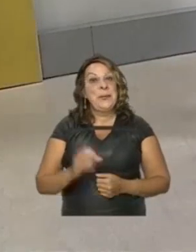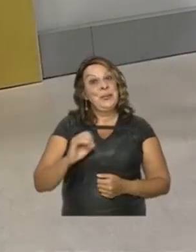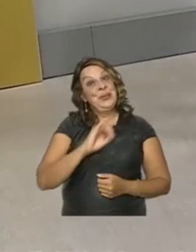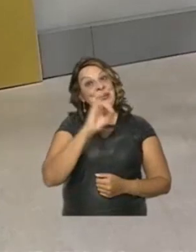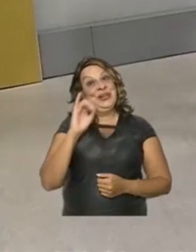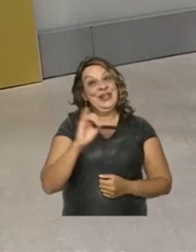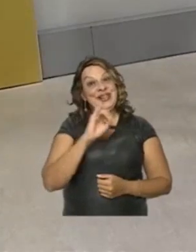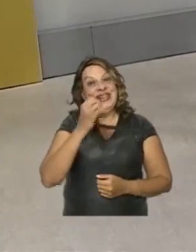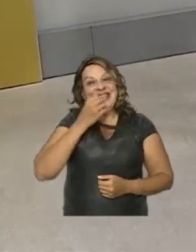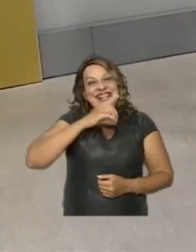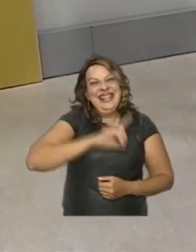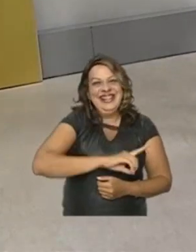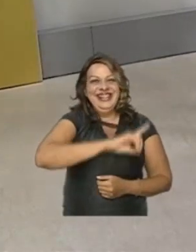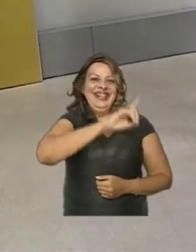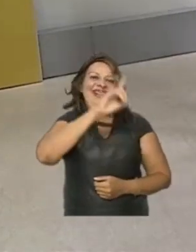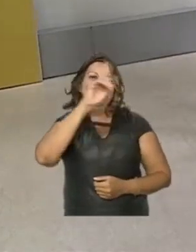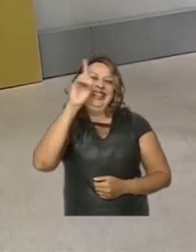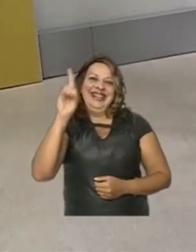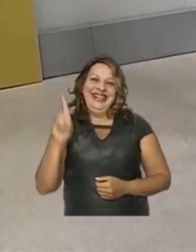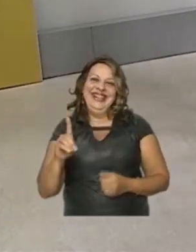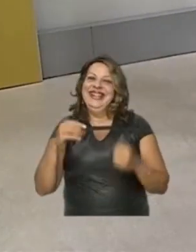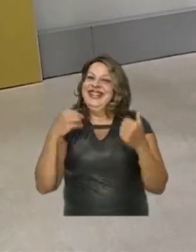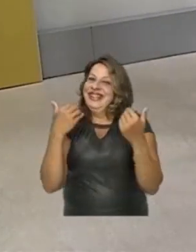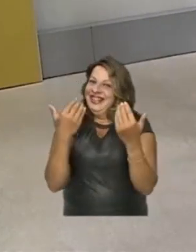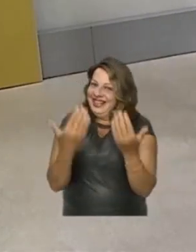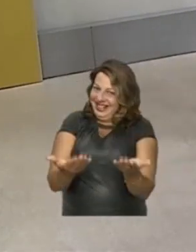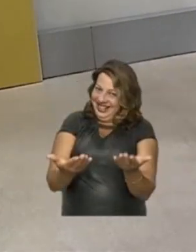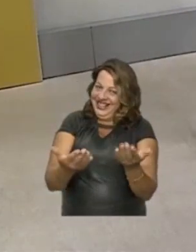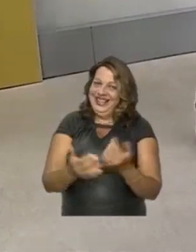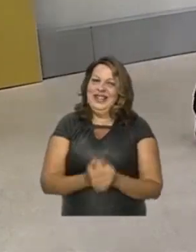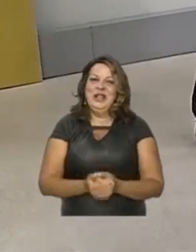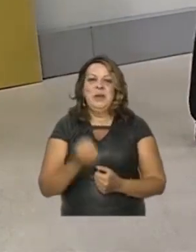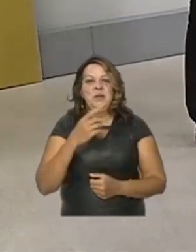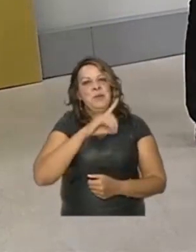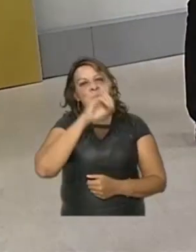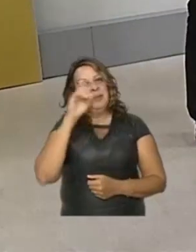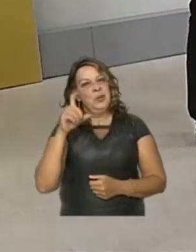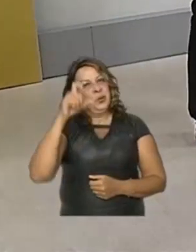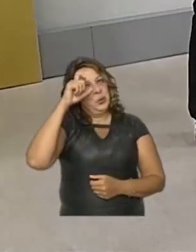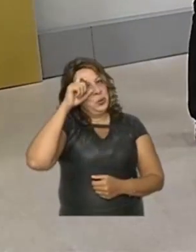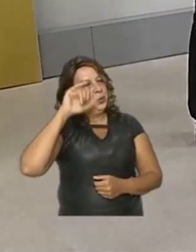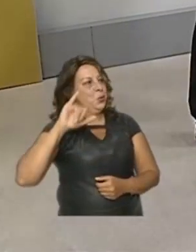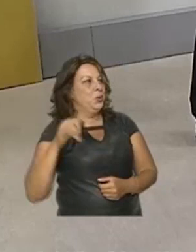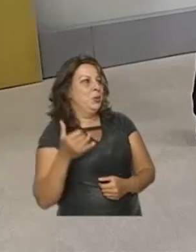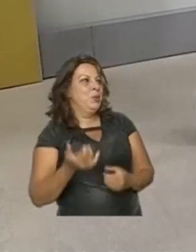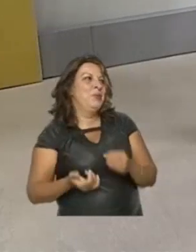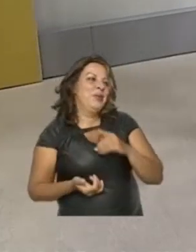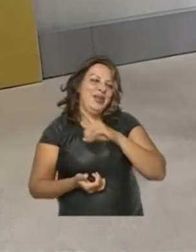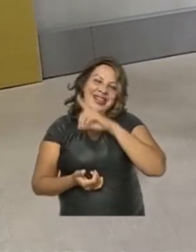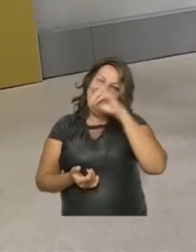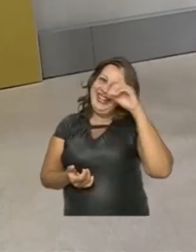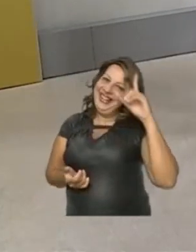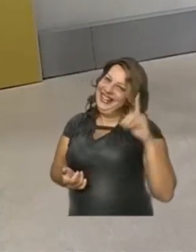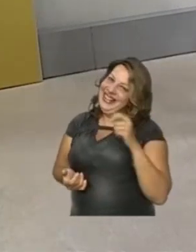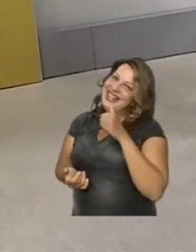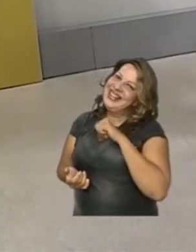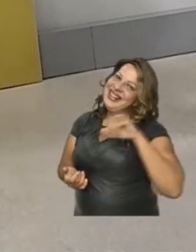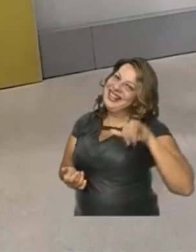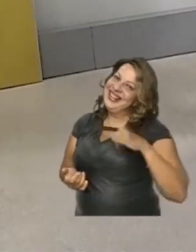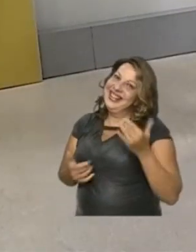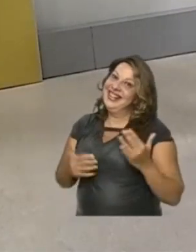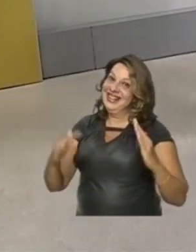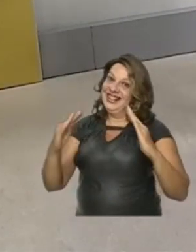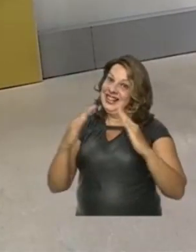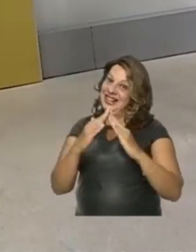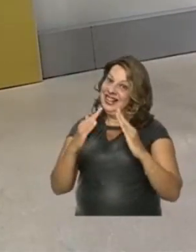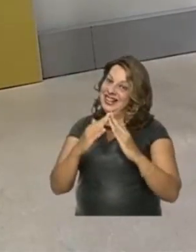Olá, olá, bom dia, muito bom dia pra você. Bom dia pra você também, Júnior Vecchione. Bom dia, Jaque. Bom dia pra você que tá em casa,